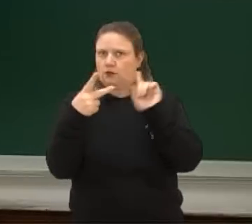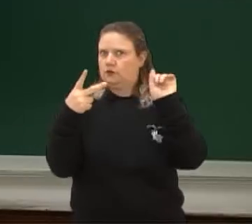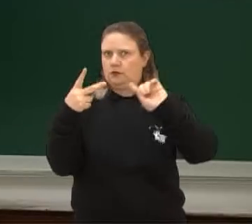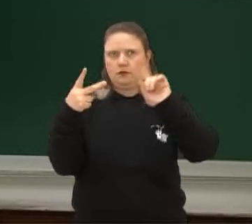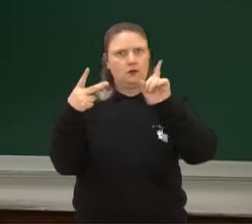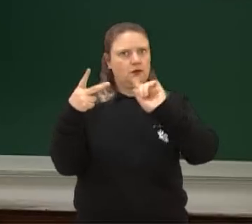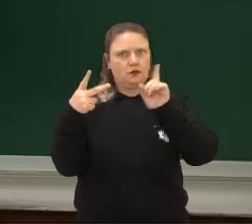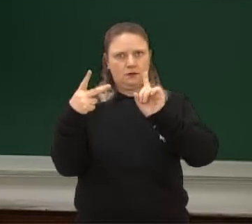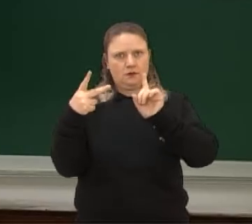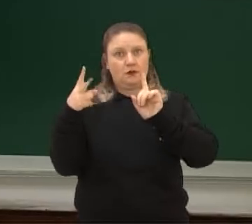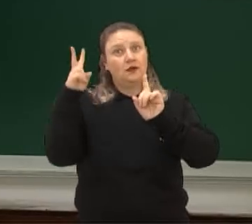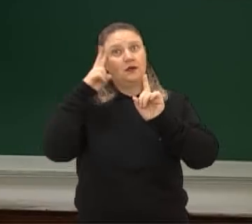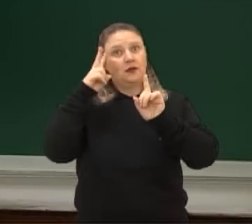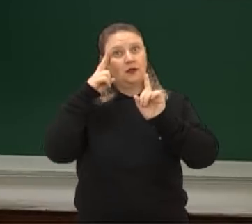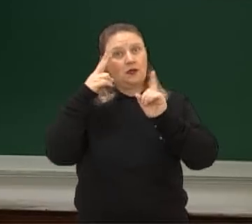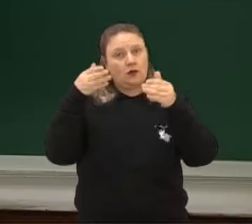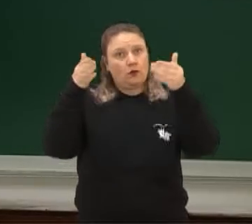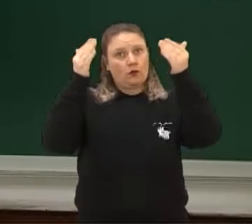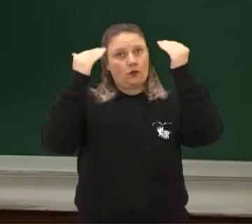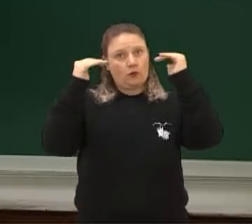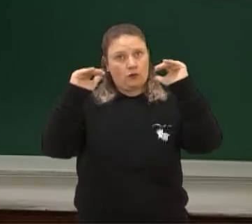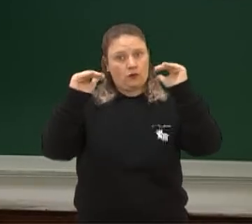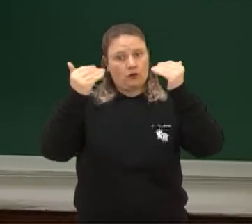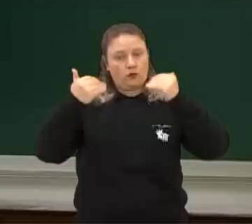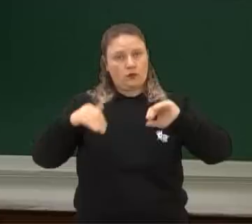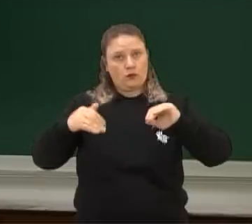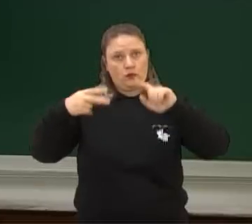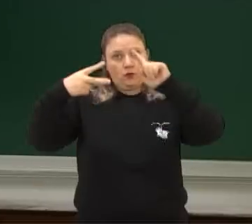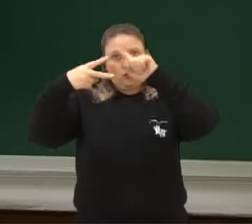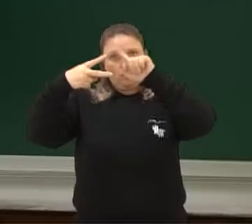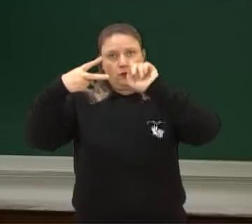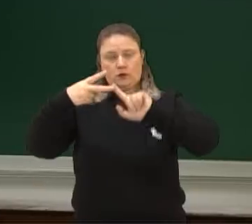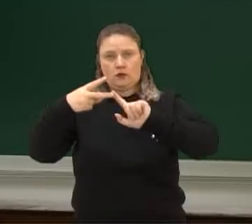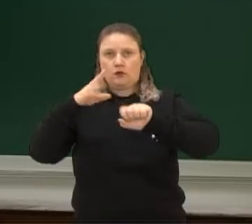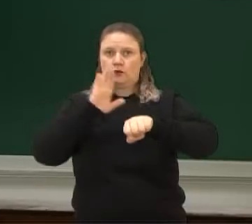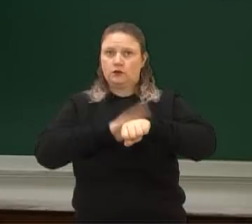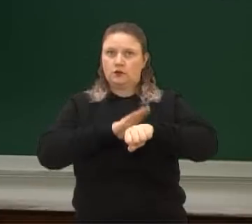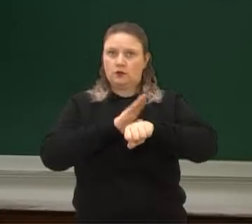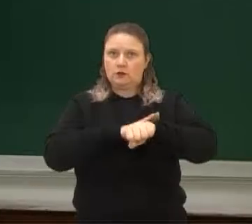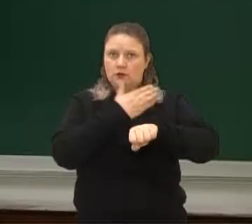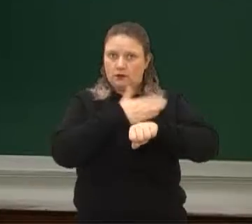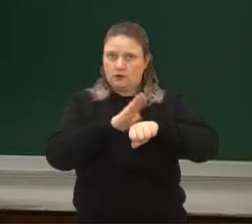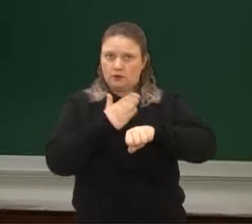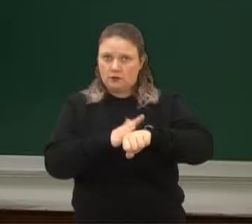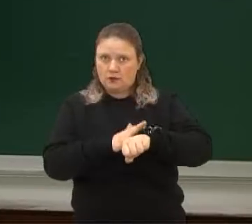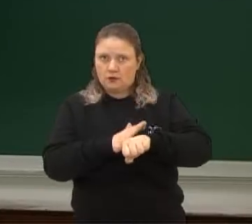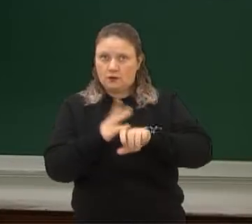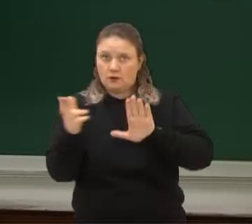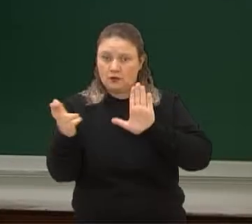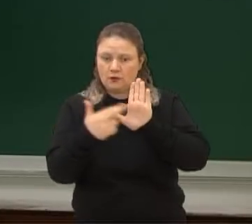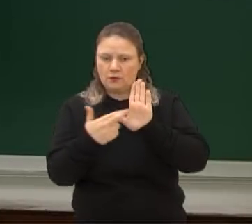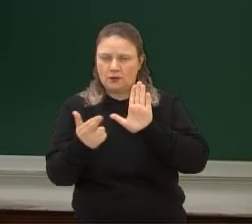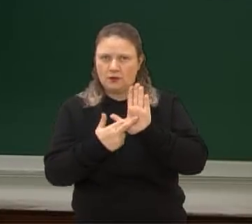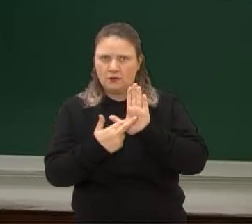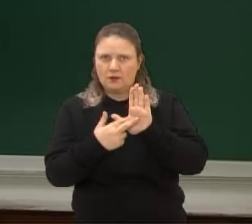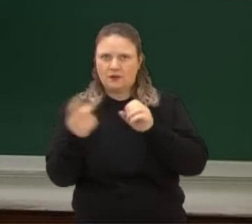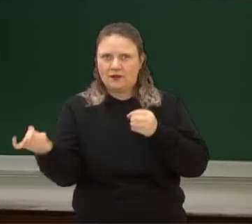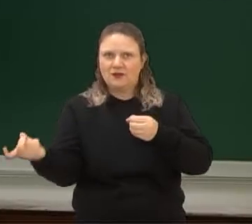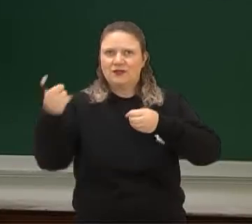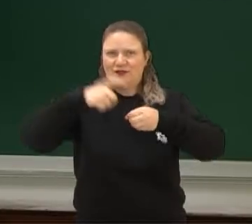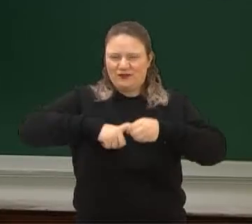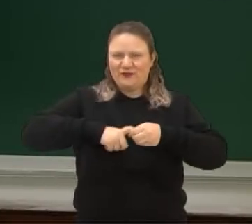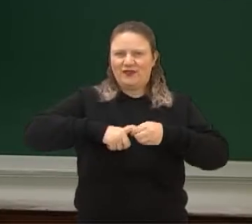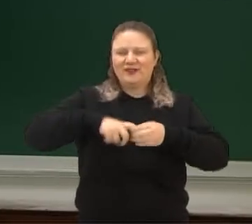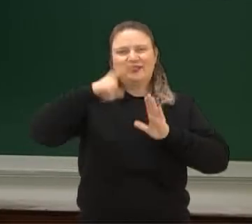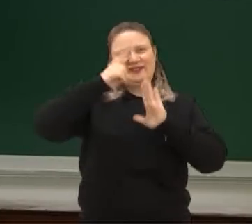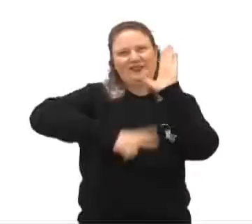tá bom? Então, lembre da estrutura que você usa para cada uma dessas. Vou dar um tempinho, você vai responder, quando eu voltar para corrigir, a gente faz a leitura da